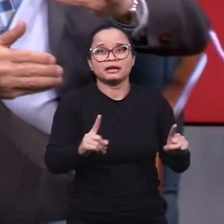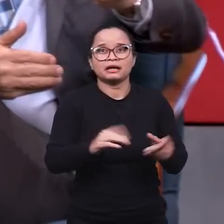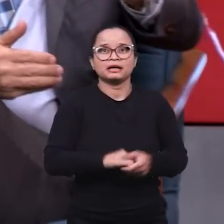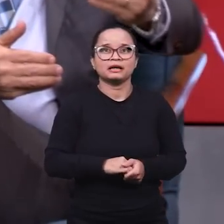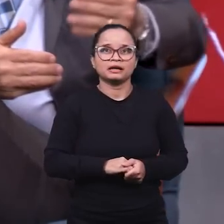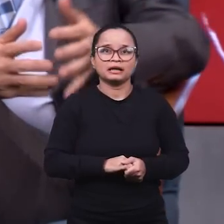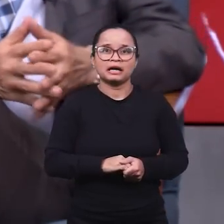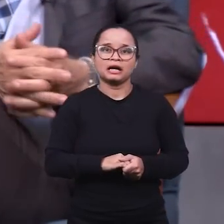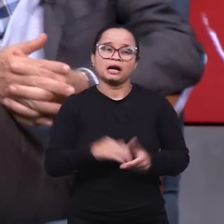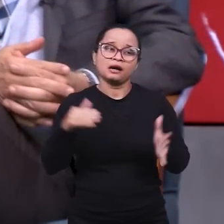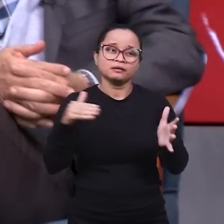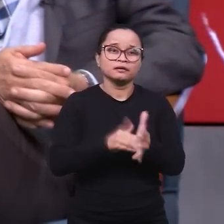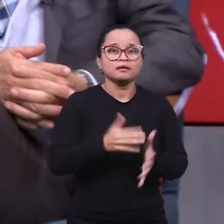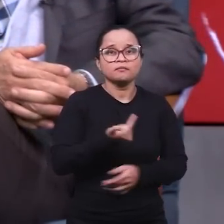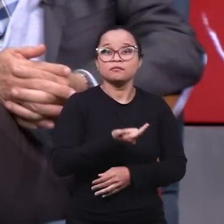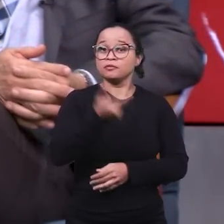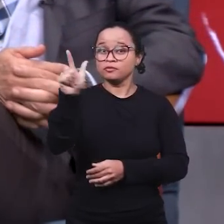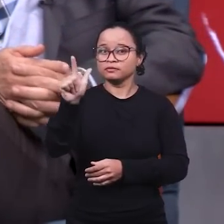que surja uma outra.